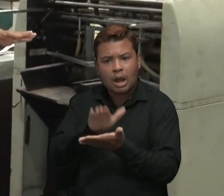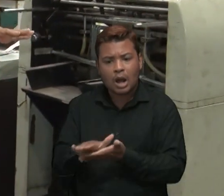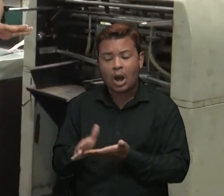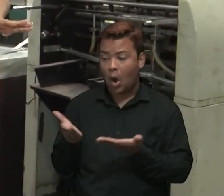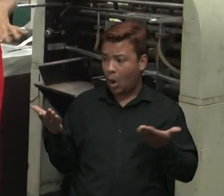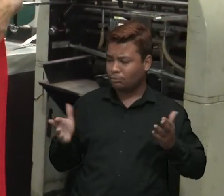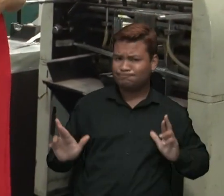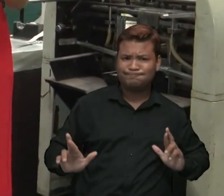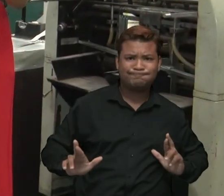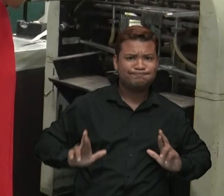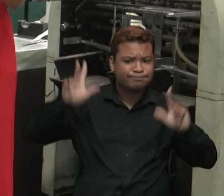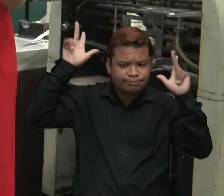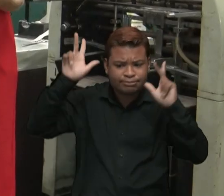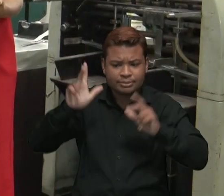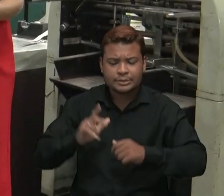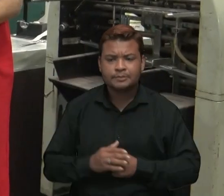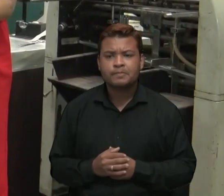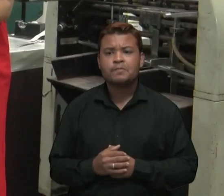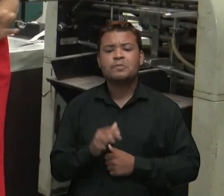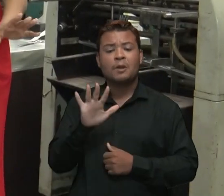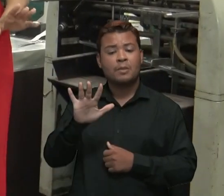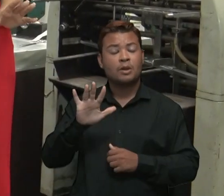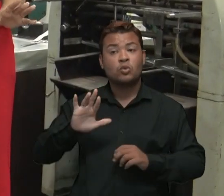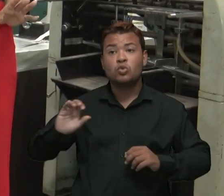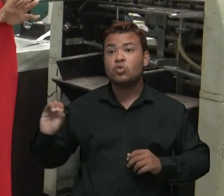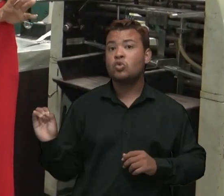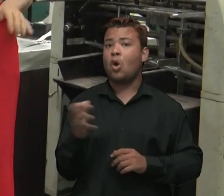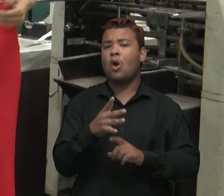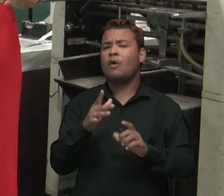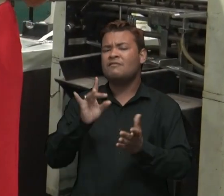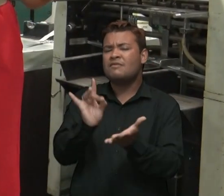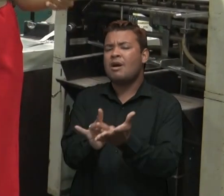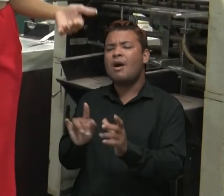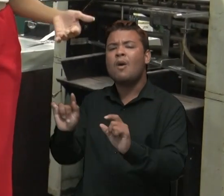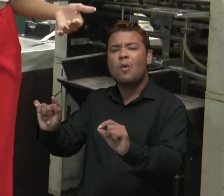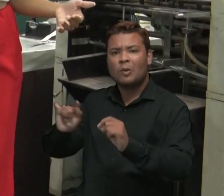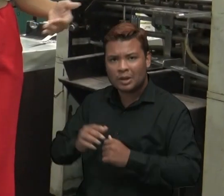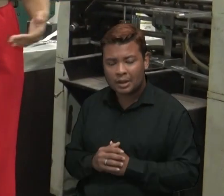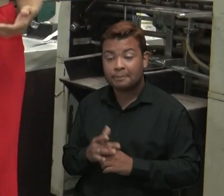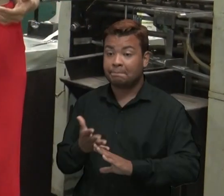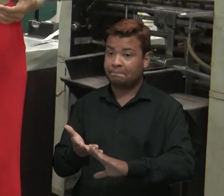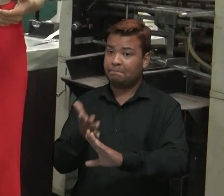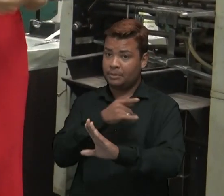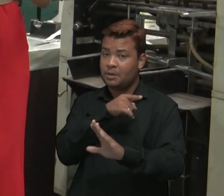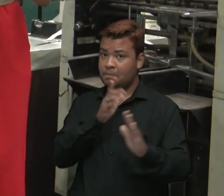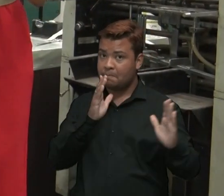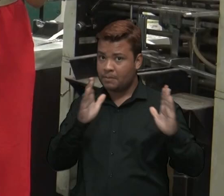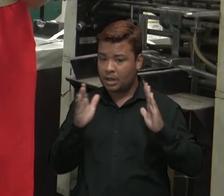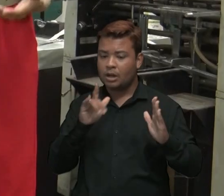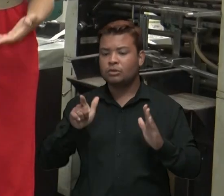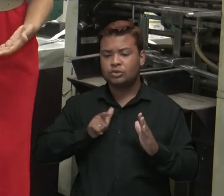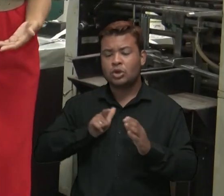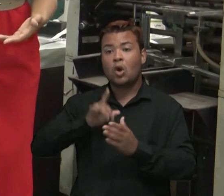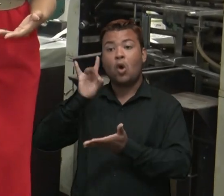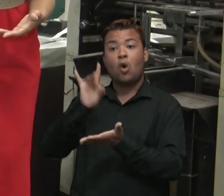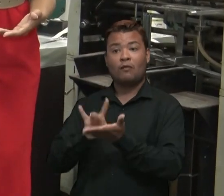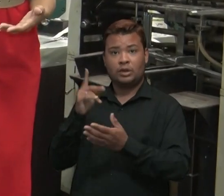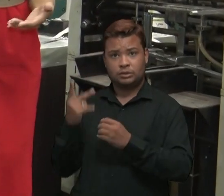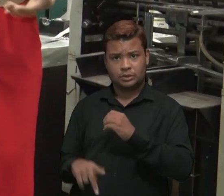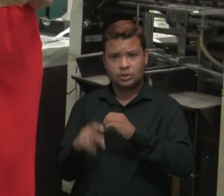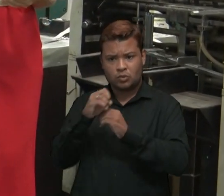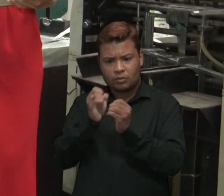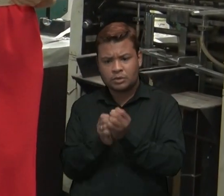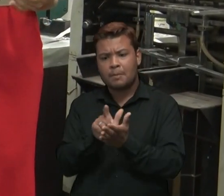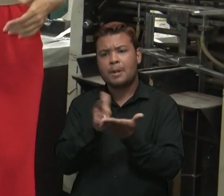é hoje. Mas a verdadeira inovação não veio daí. Já naquela época, a imprensa oficial da